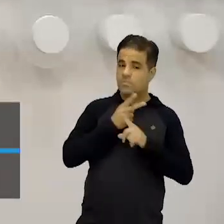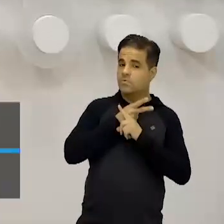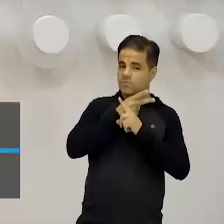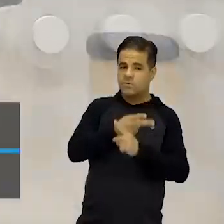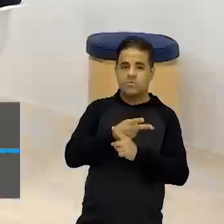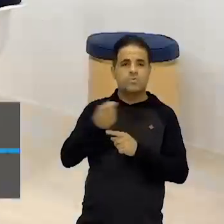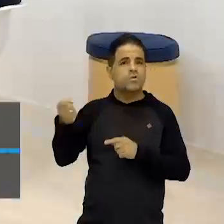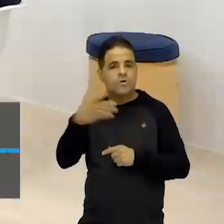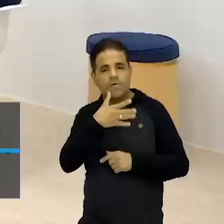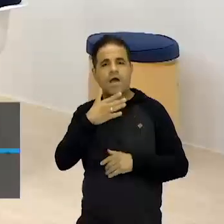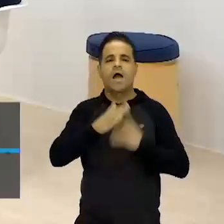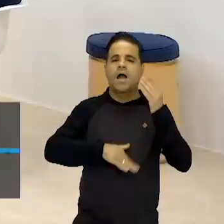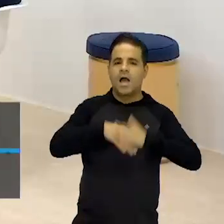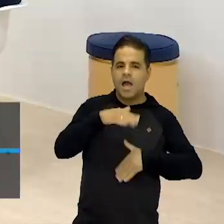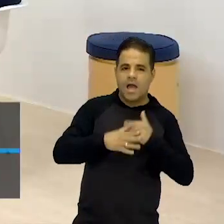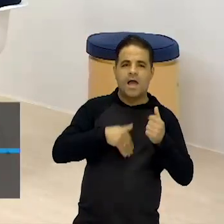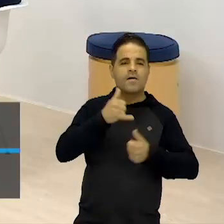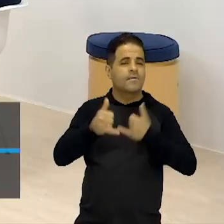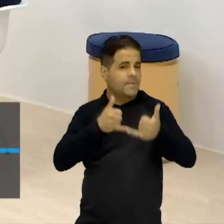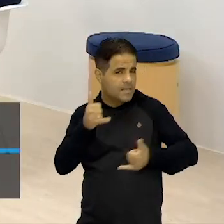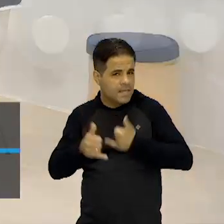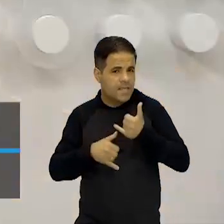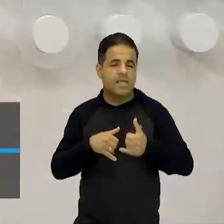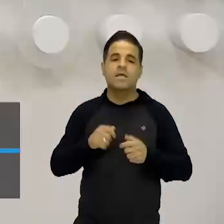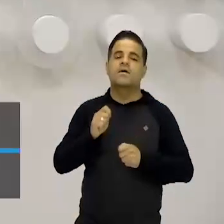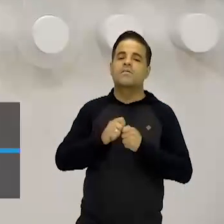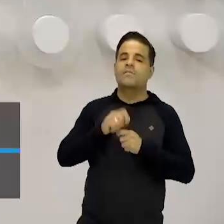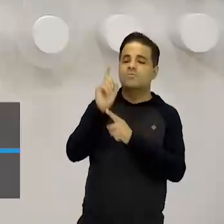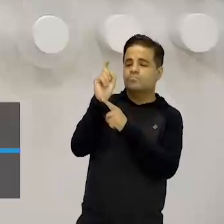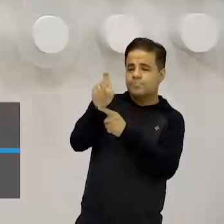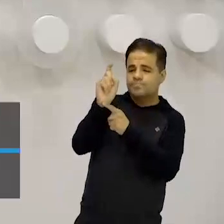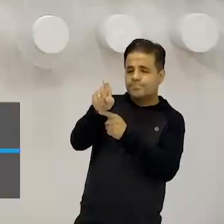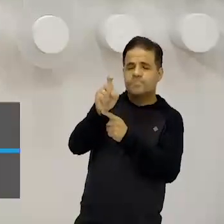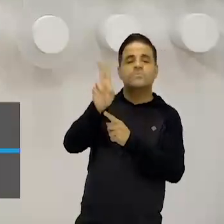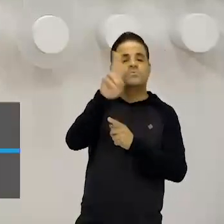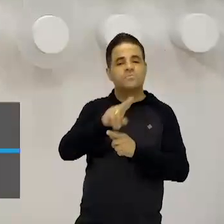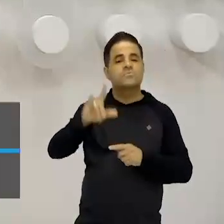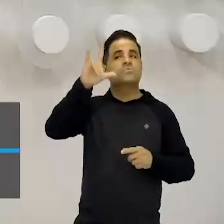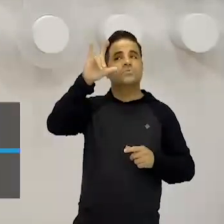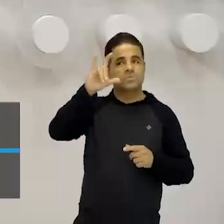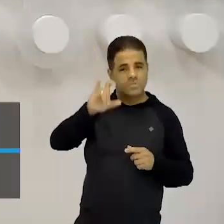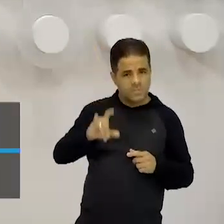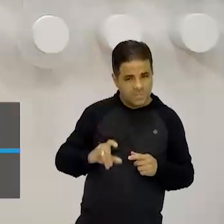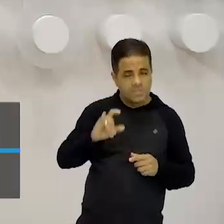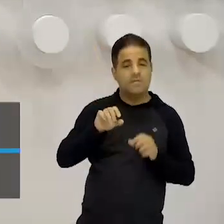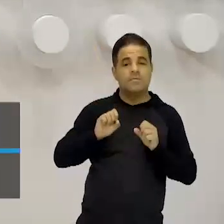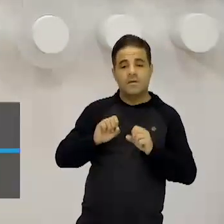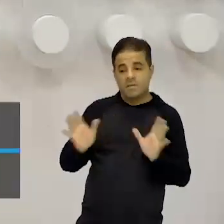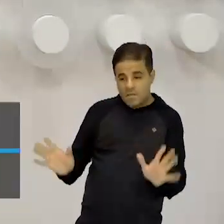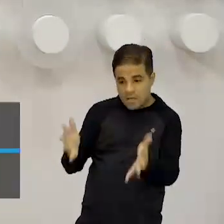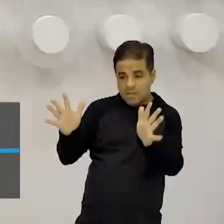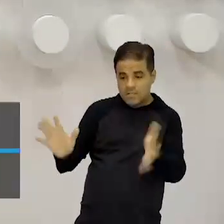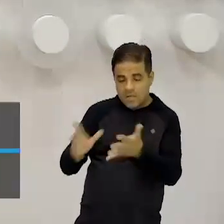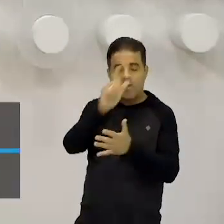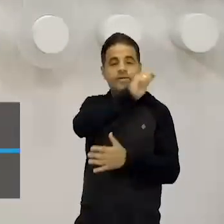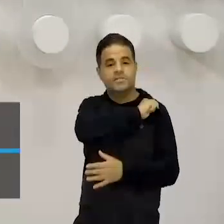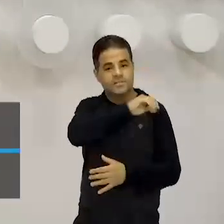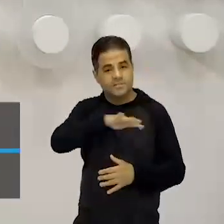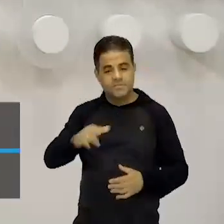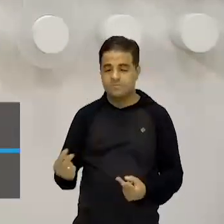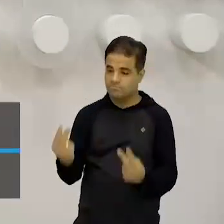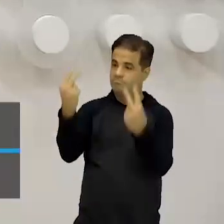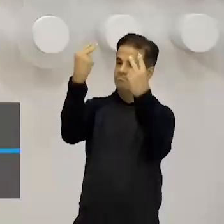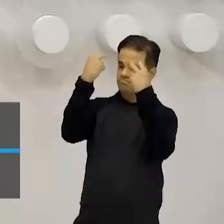procuro inovar, fazer uma brincadeira, faço o TikTok, uso o Instagram, para estar incentivando esse aluno a